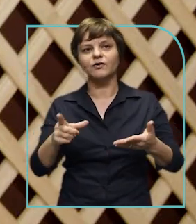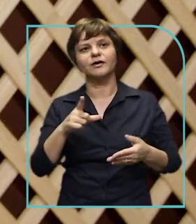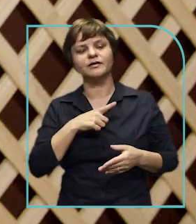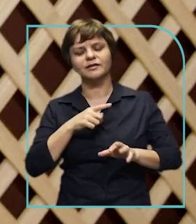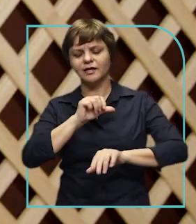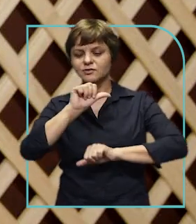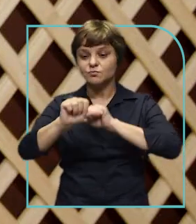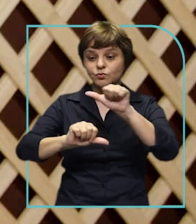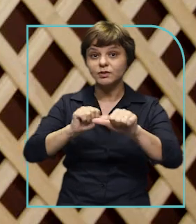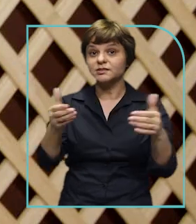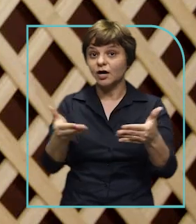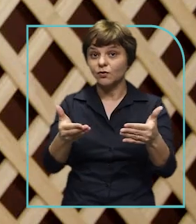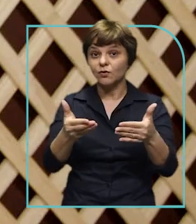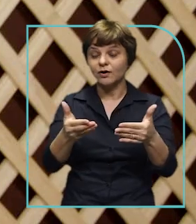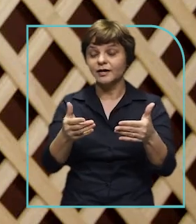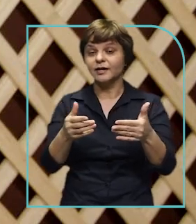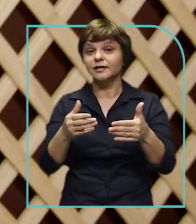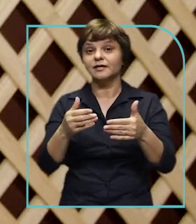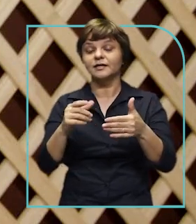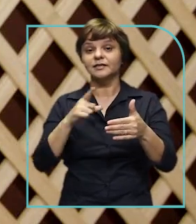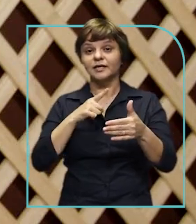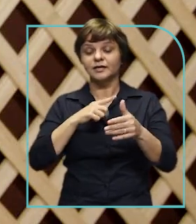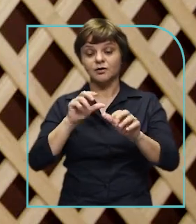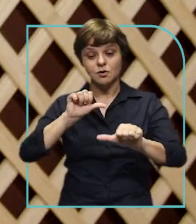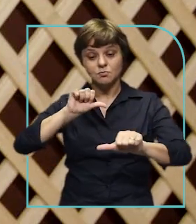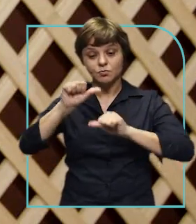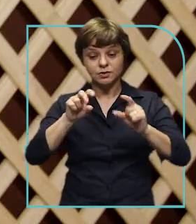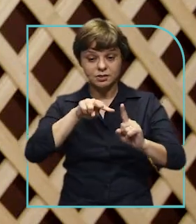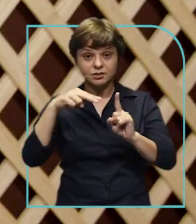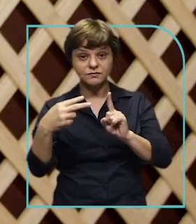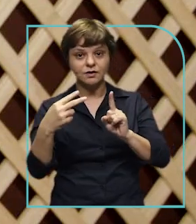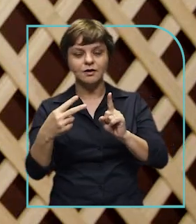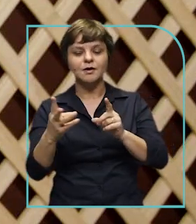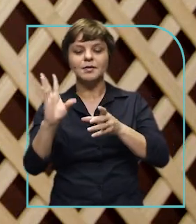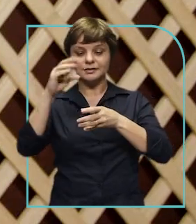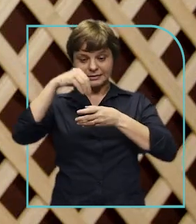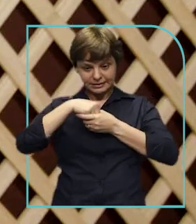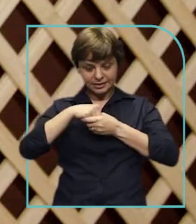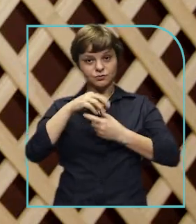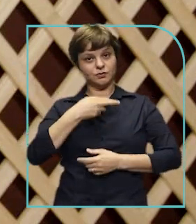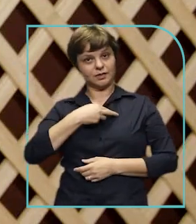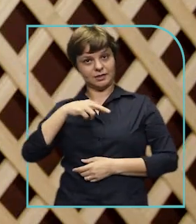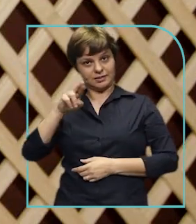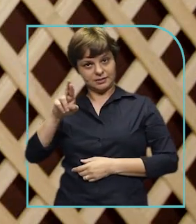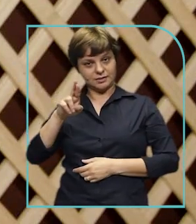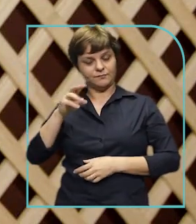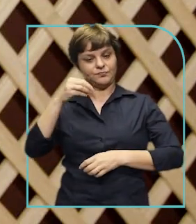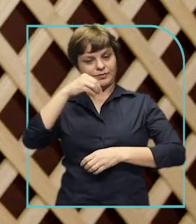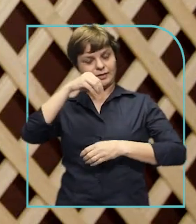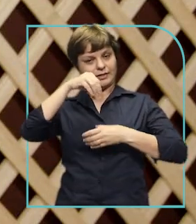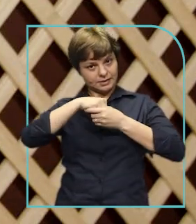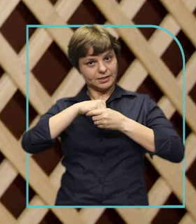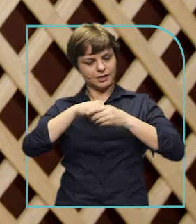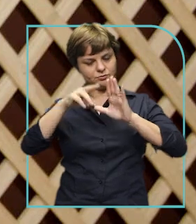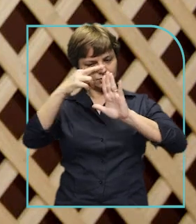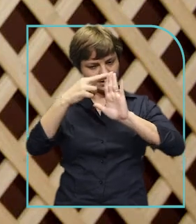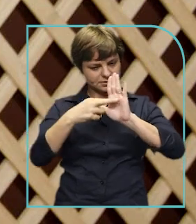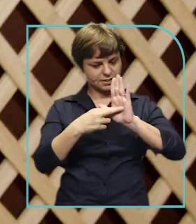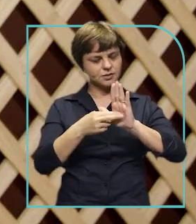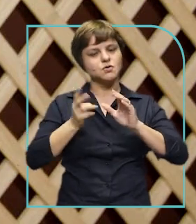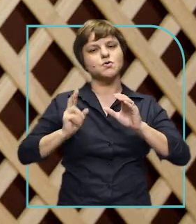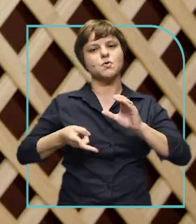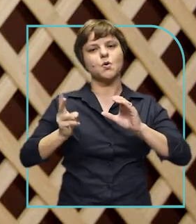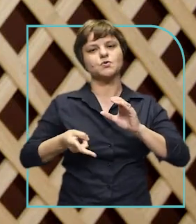que tem essa mudança, mas tem uma mudança de postura, mas dentro da religião, mas dentro dessa fundamentação,